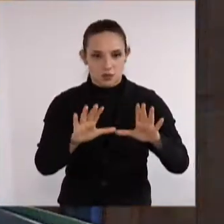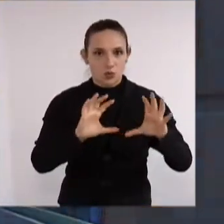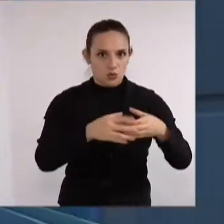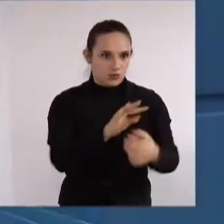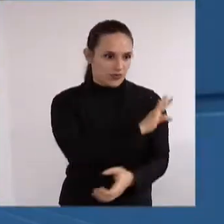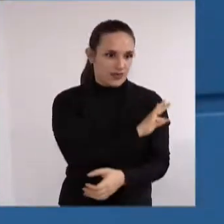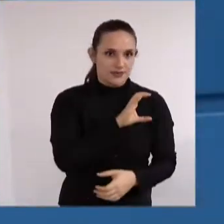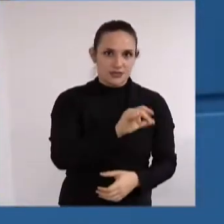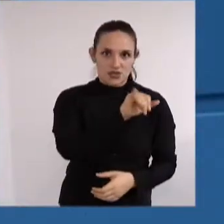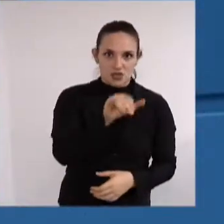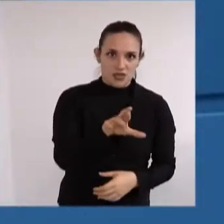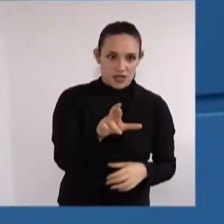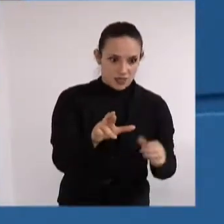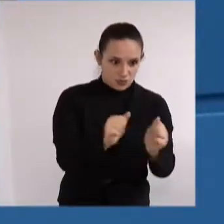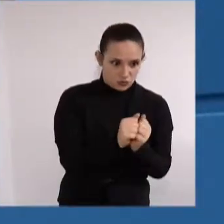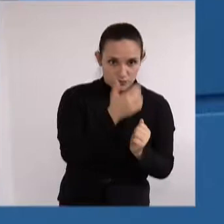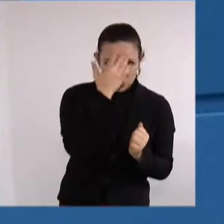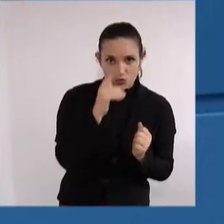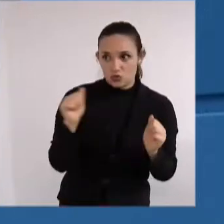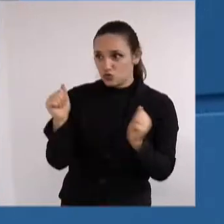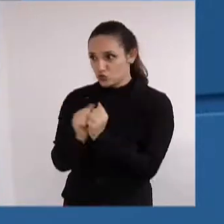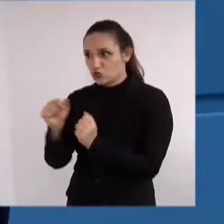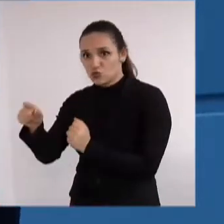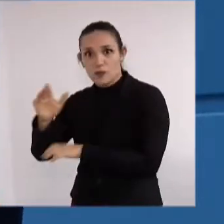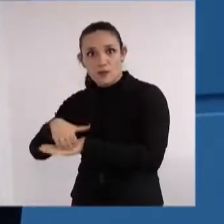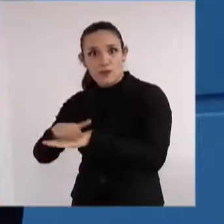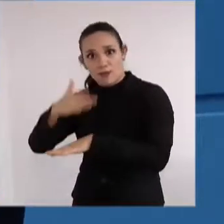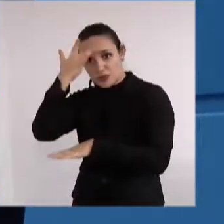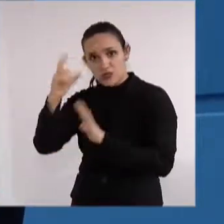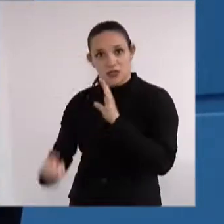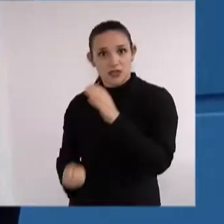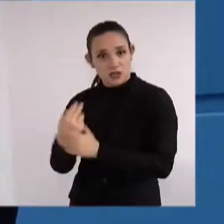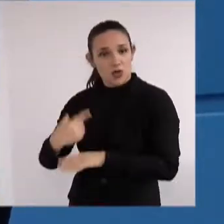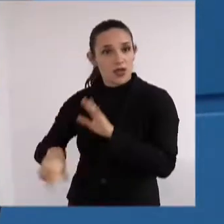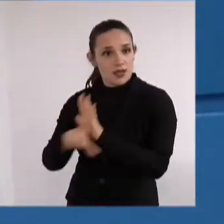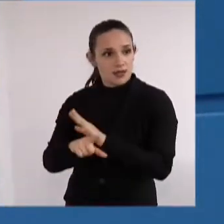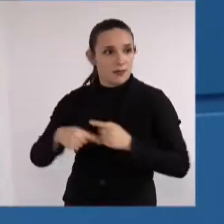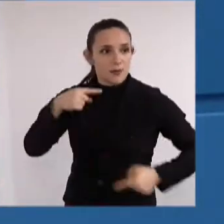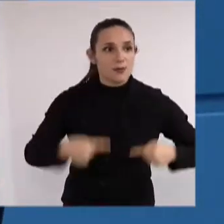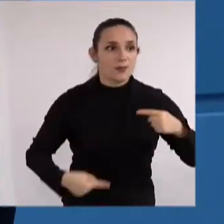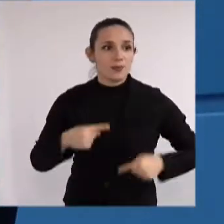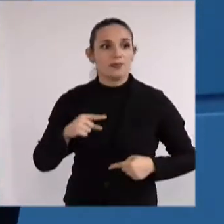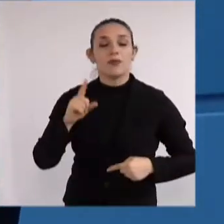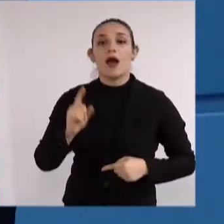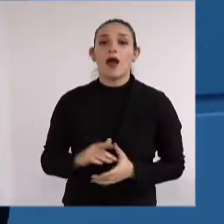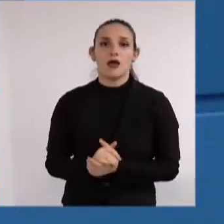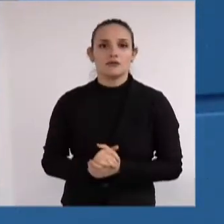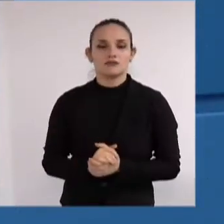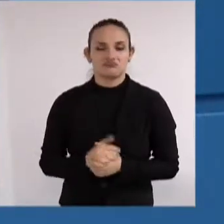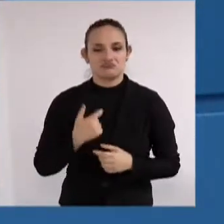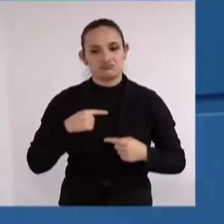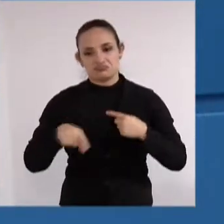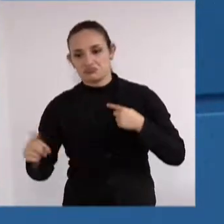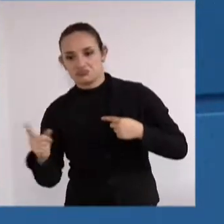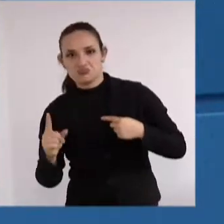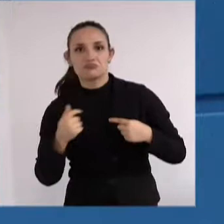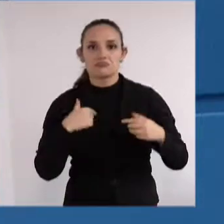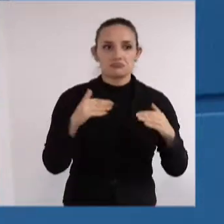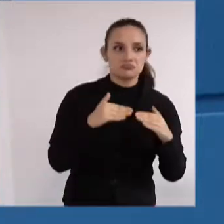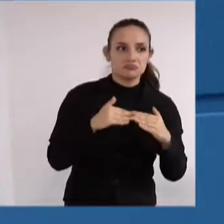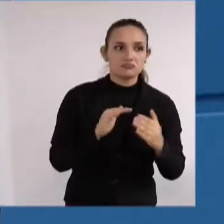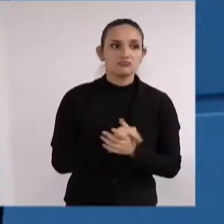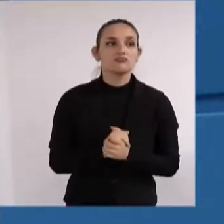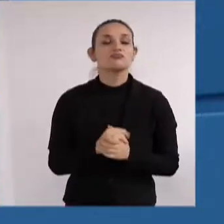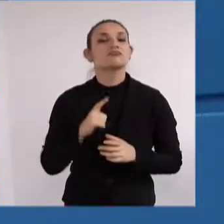para arguir, comentar, discutir. É isso que é o parlamento. Tem o contraditório em tudo, tem a competência